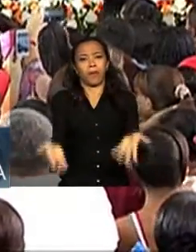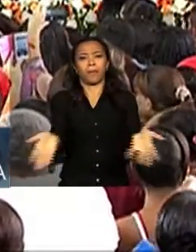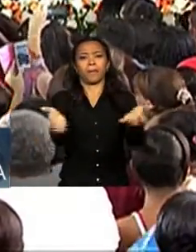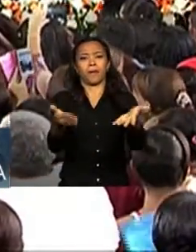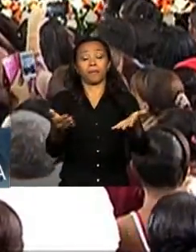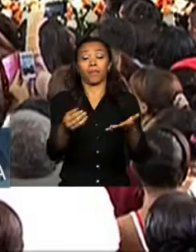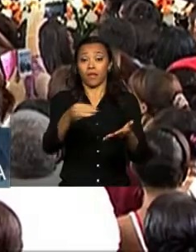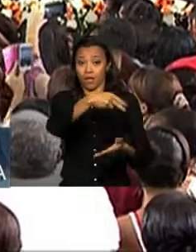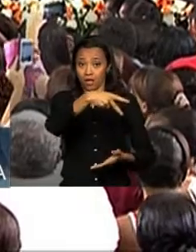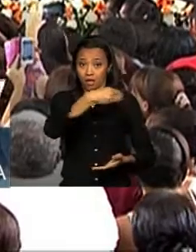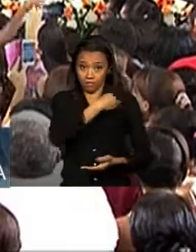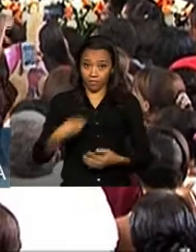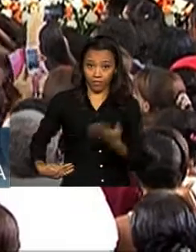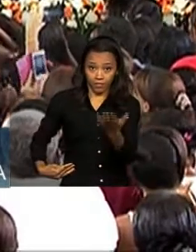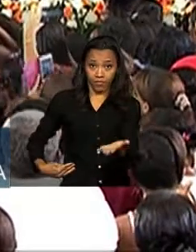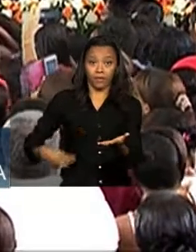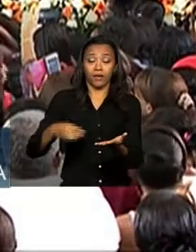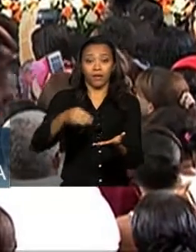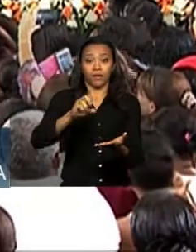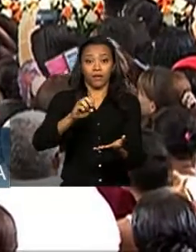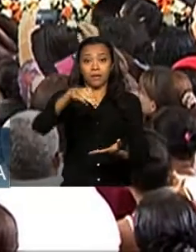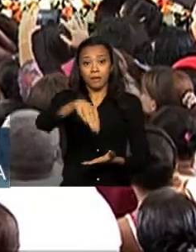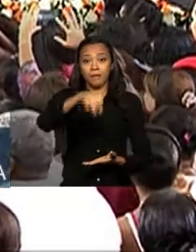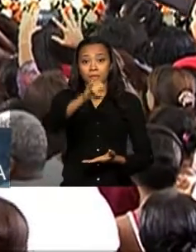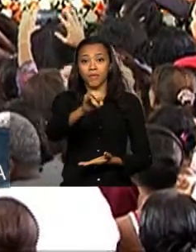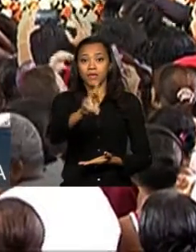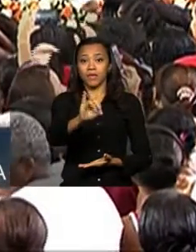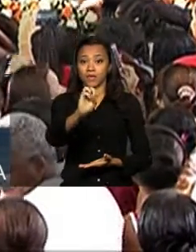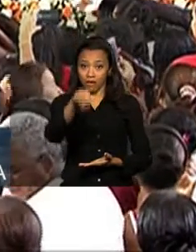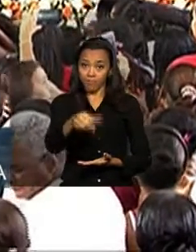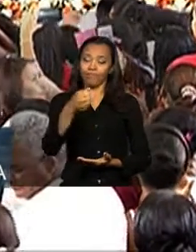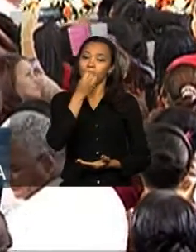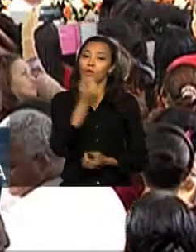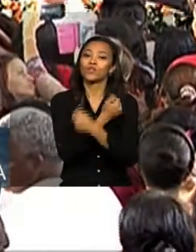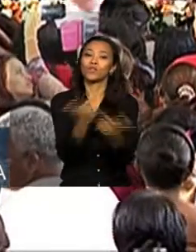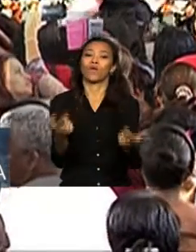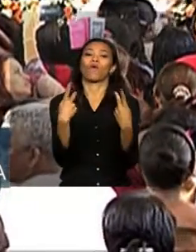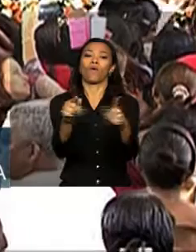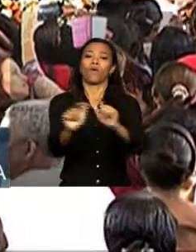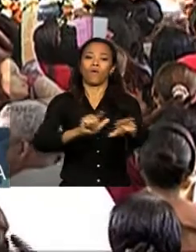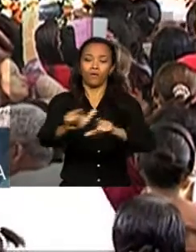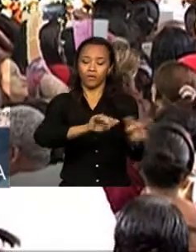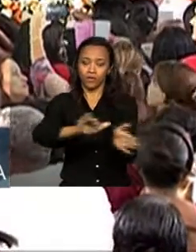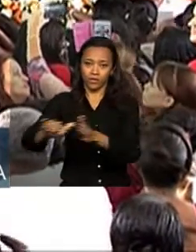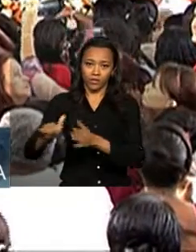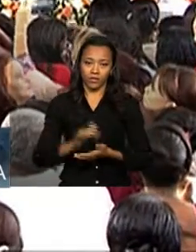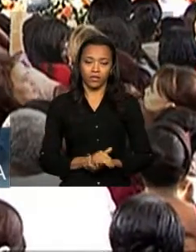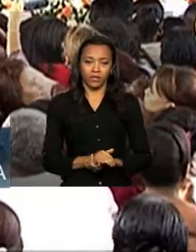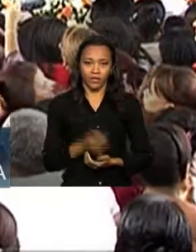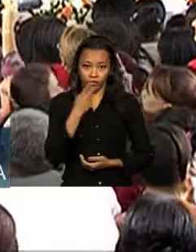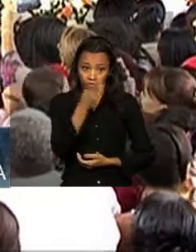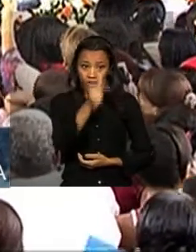sorte. Quero saudar aqui e cumprimentar o prefeito Zé Ronaldo. Dizer, prefeito,